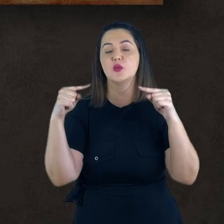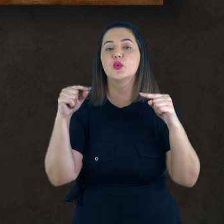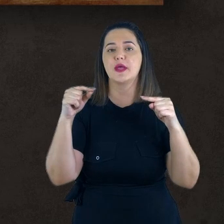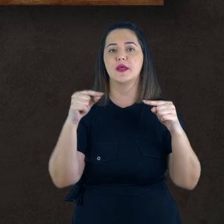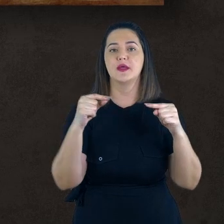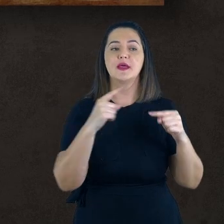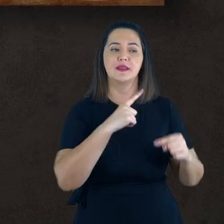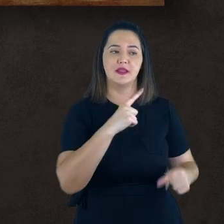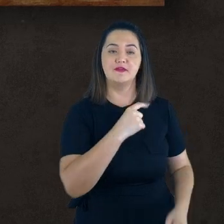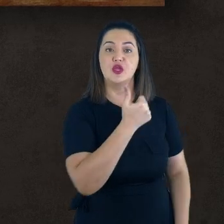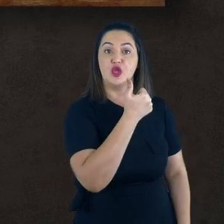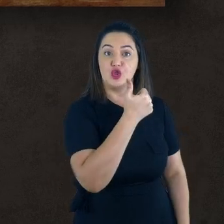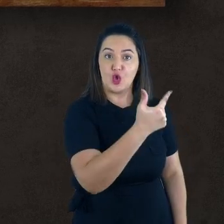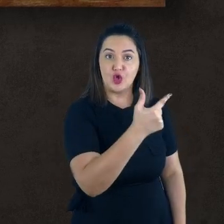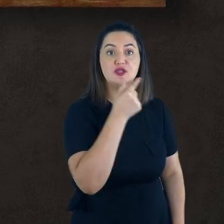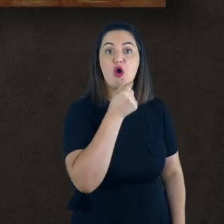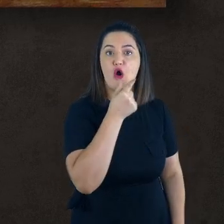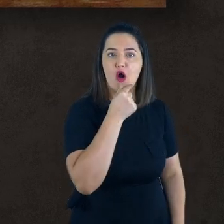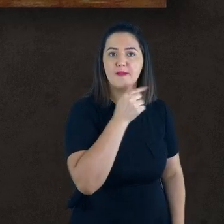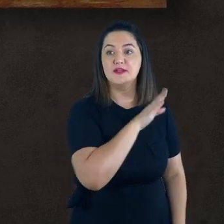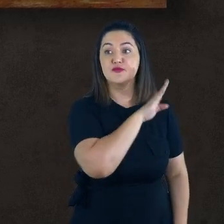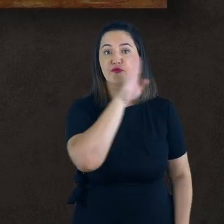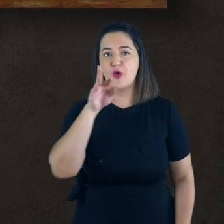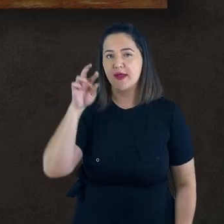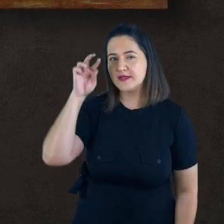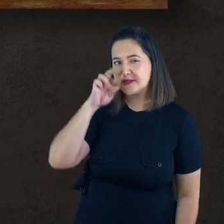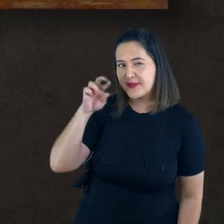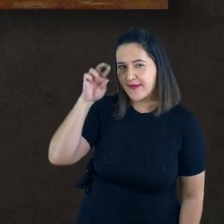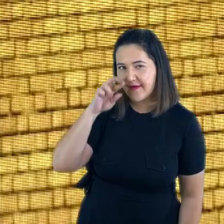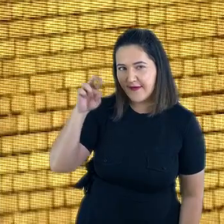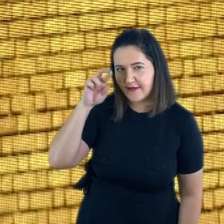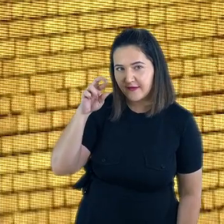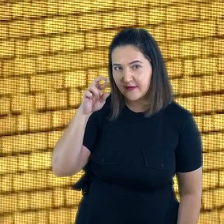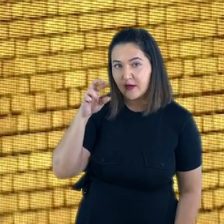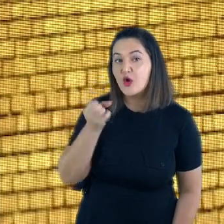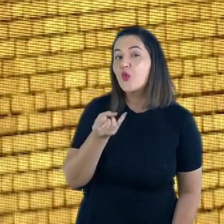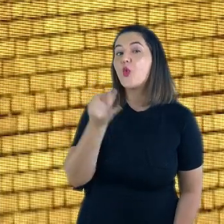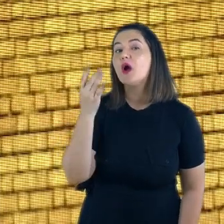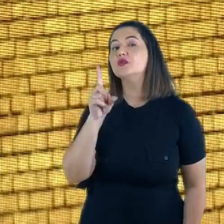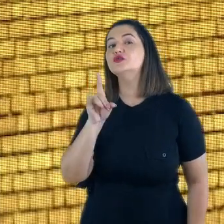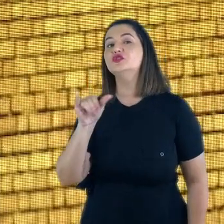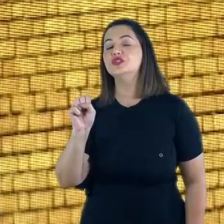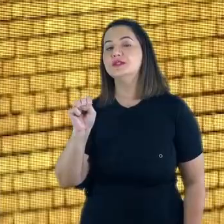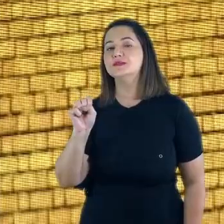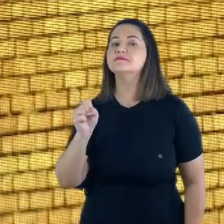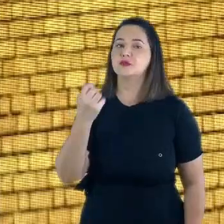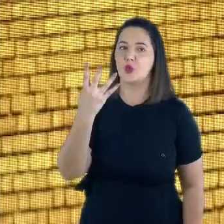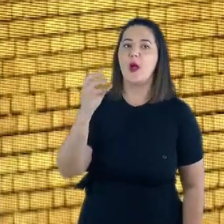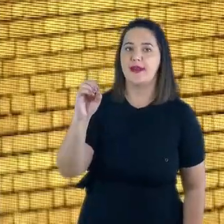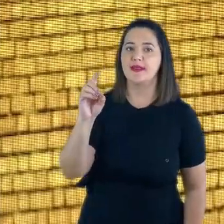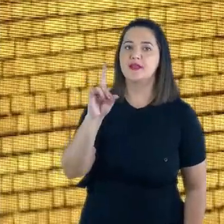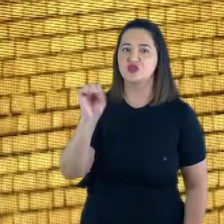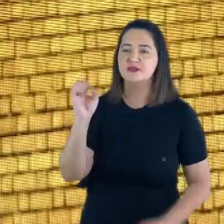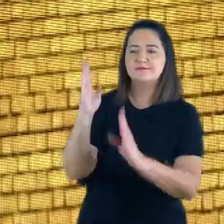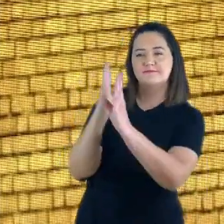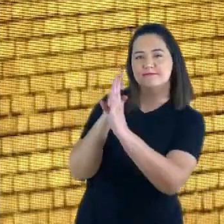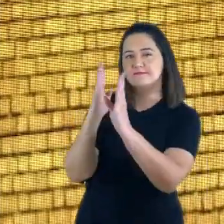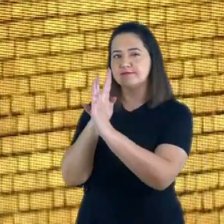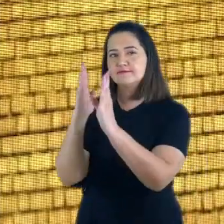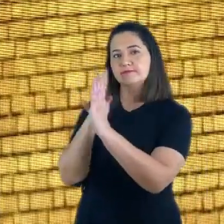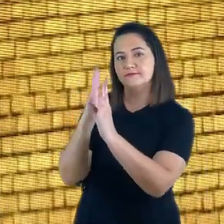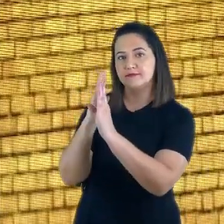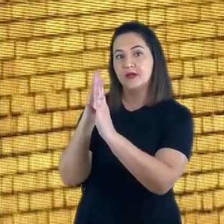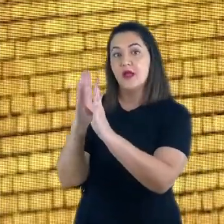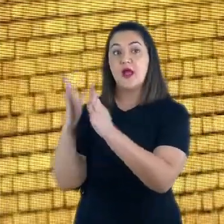espias, as tribos e entre os dias e os anos. Preste atenção no contexto dessa narrativa que eu acabei de